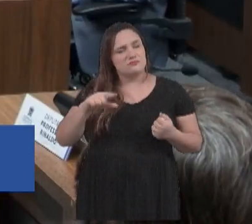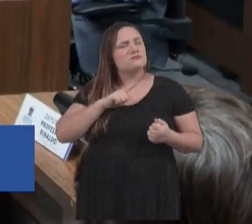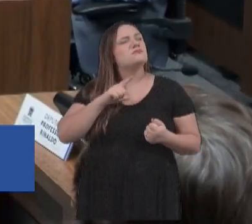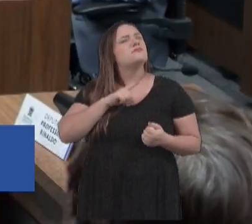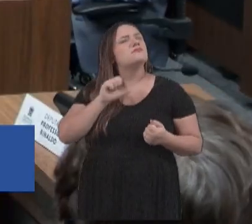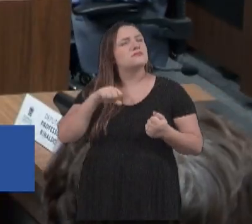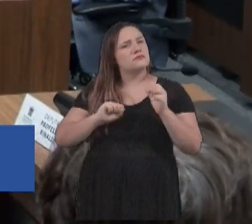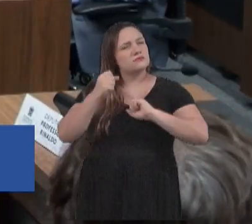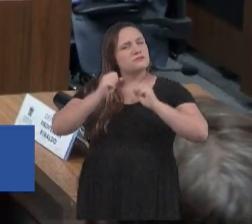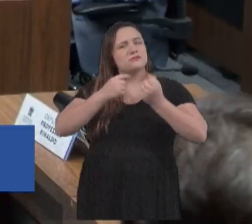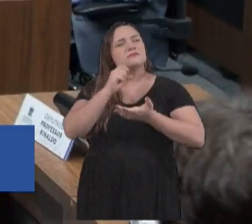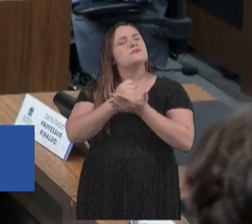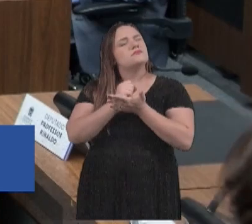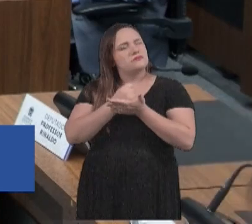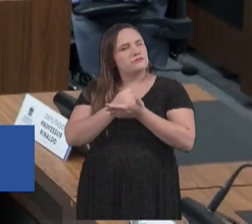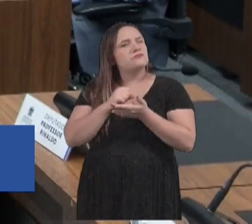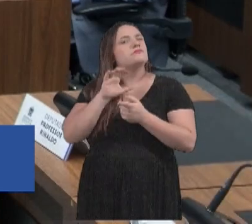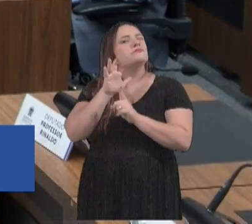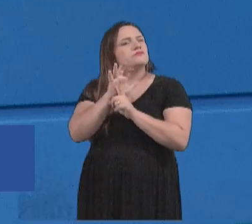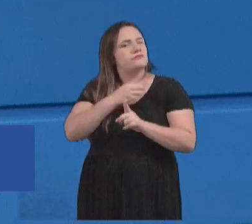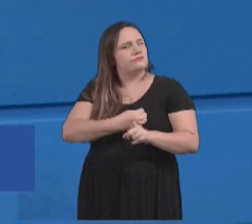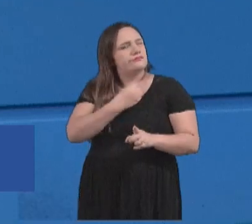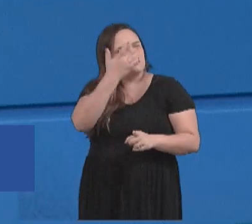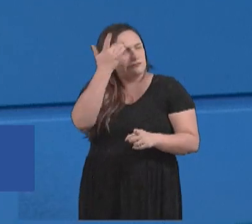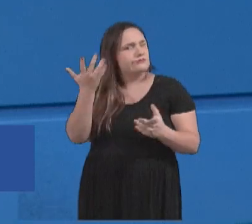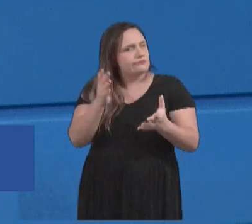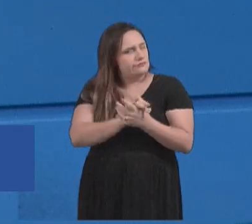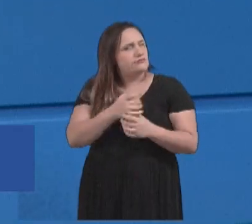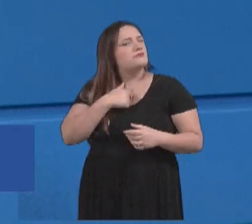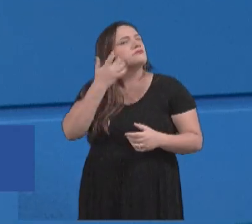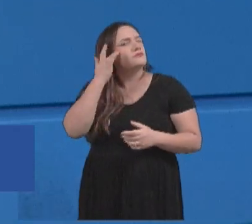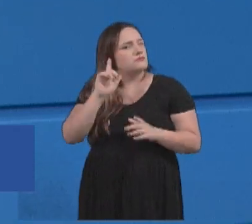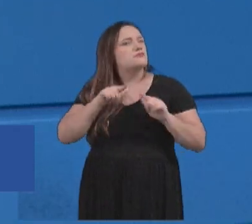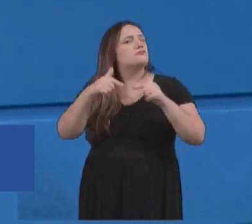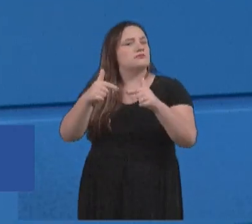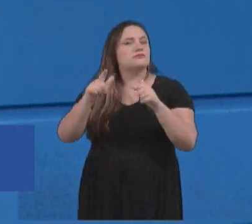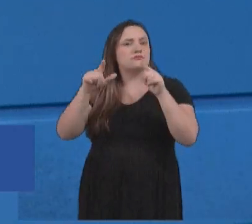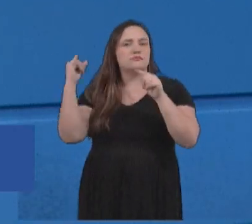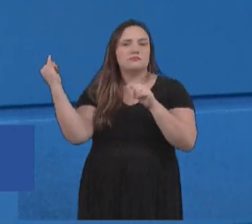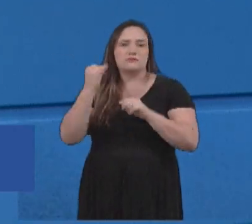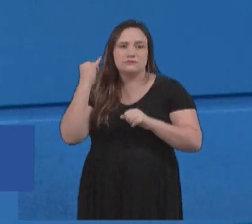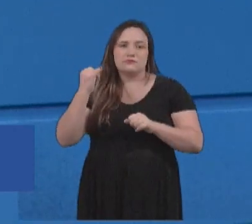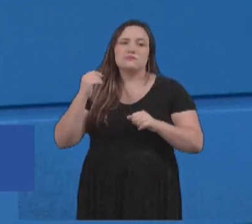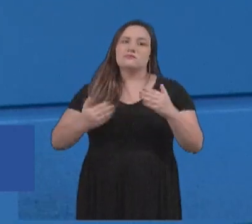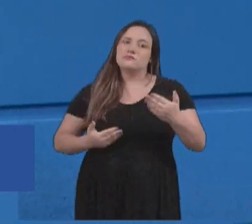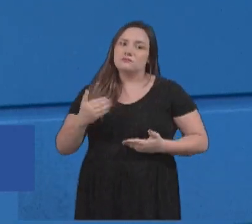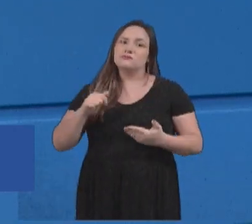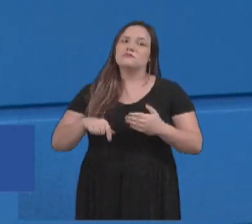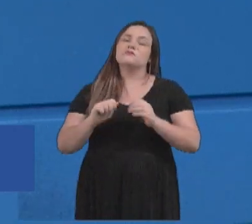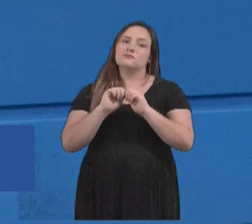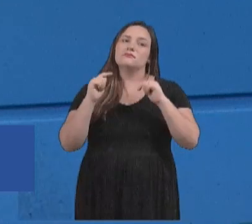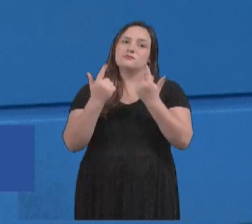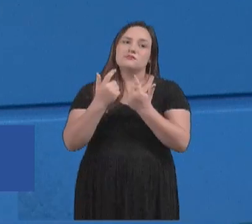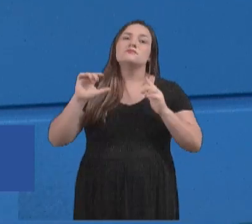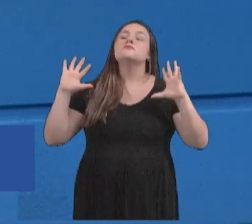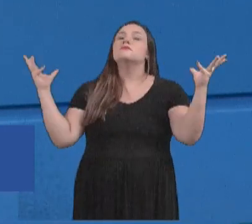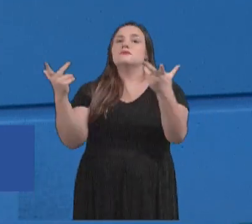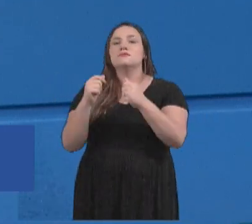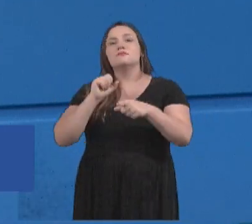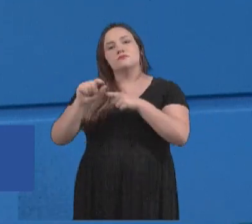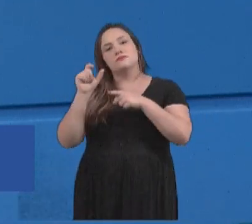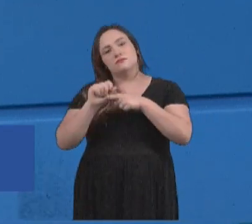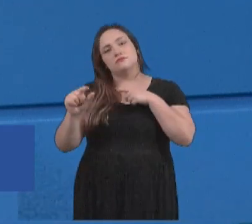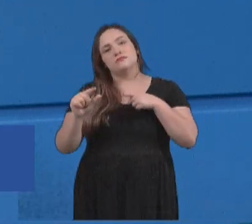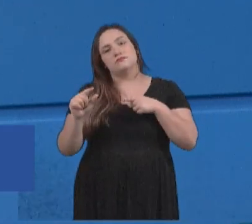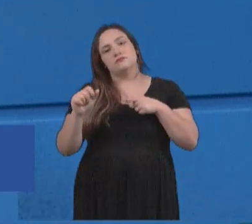indústria farmacêutica no país que interfere na vida das pessoas. Então, acho que essa seria uma briga importante para o servidor, para a servidora, para todos os planos